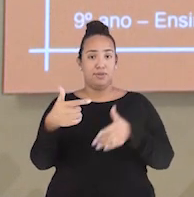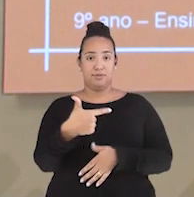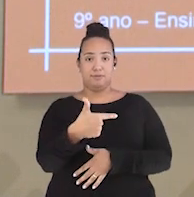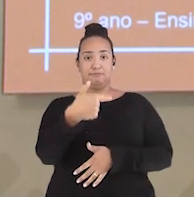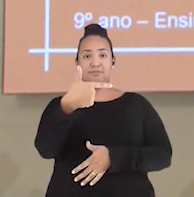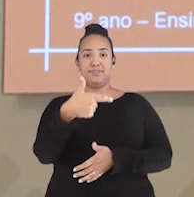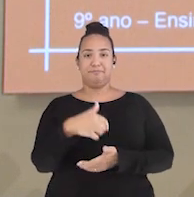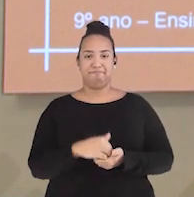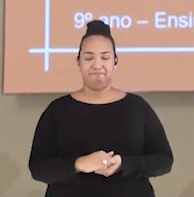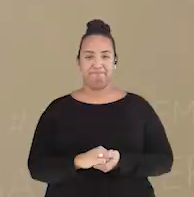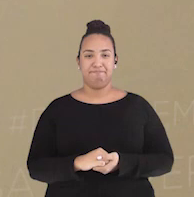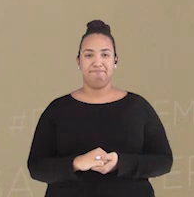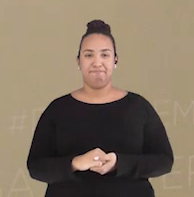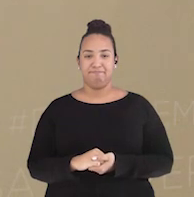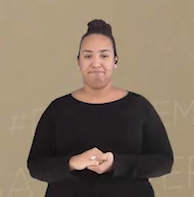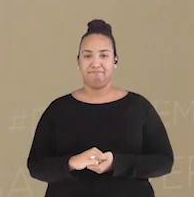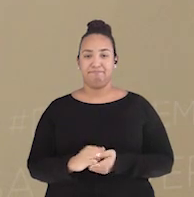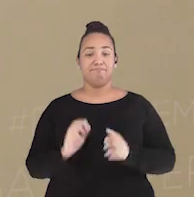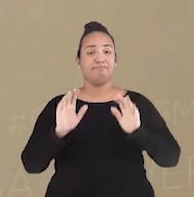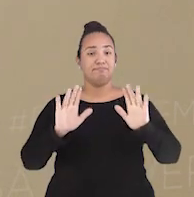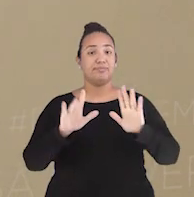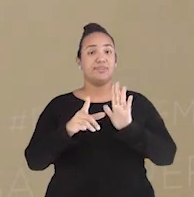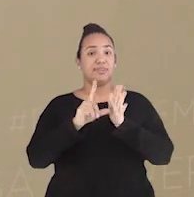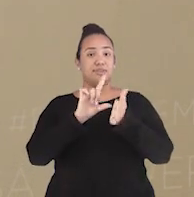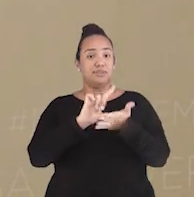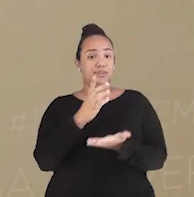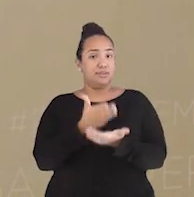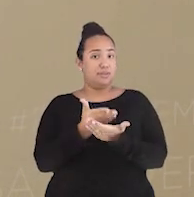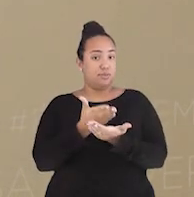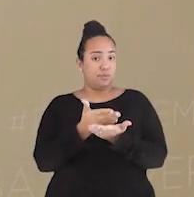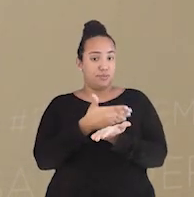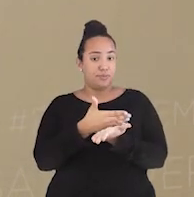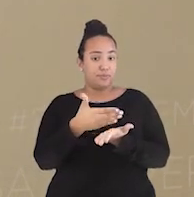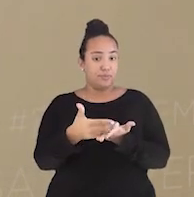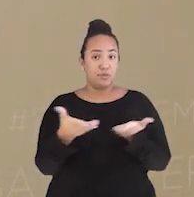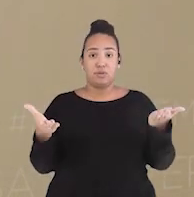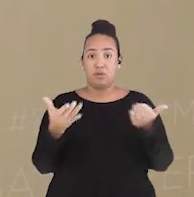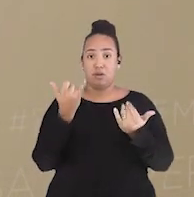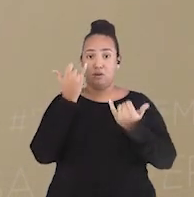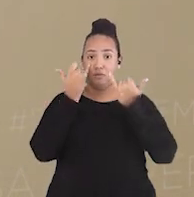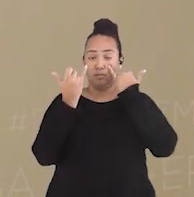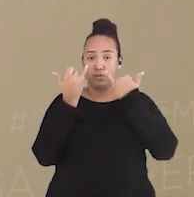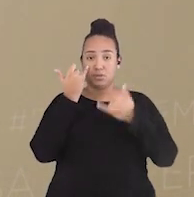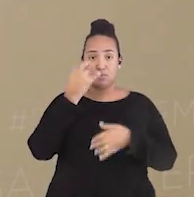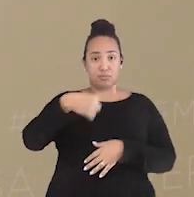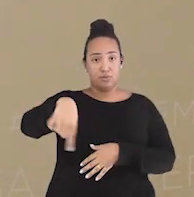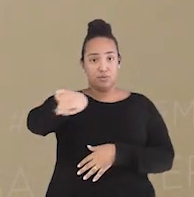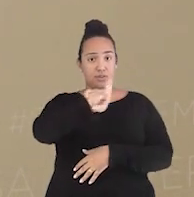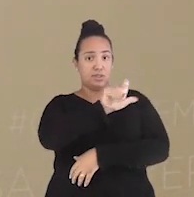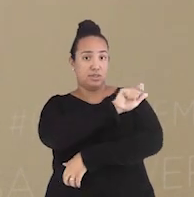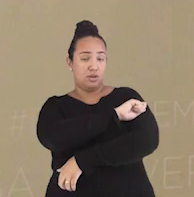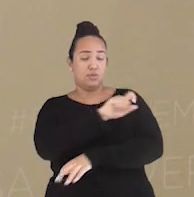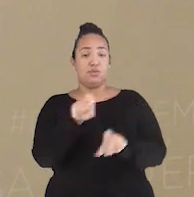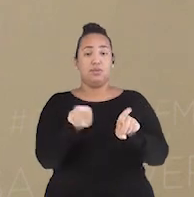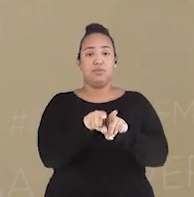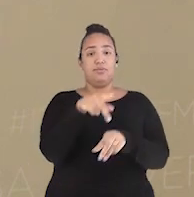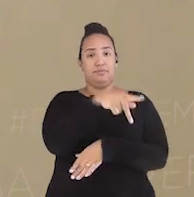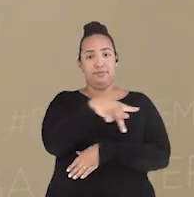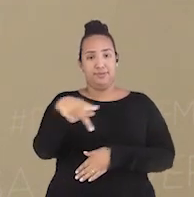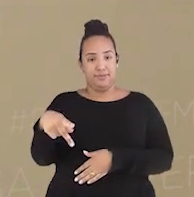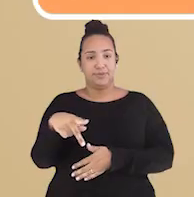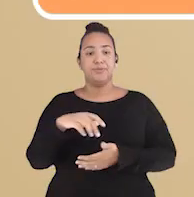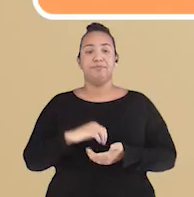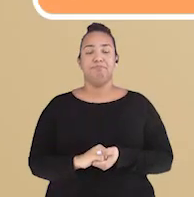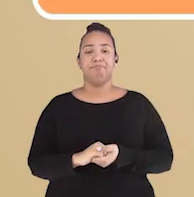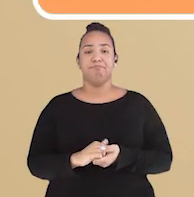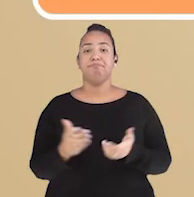preparados para embarcar nessa história? Mas, antes de começar, vou passar algumas informações para vocês, alunos e professores, se